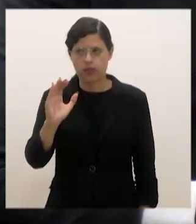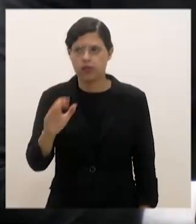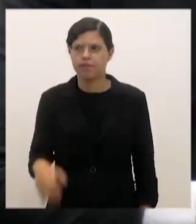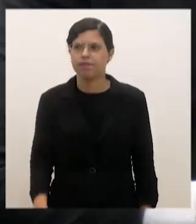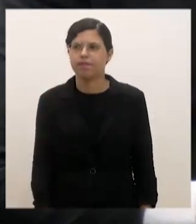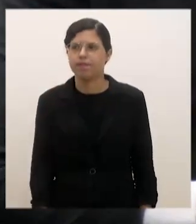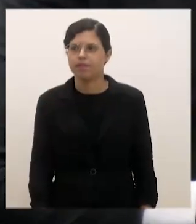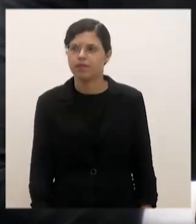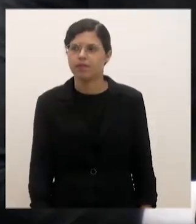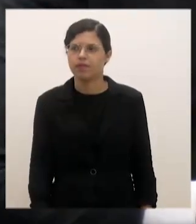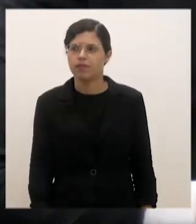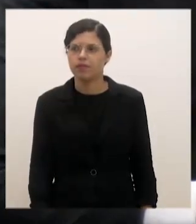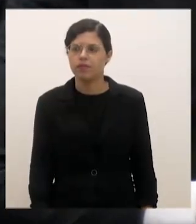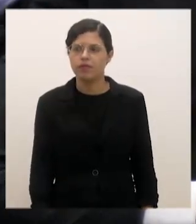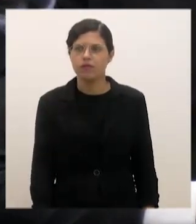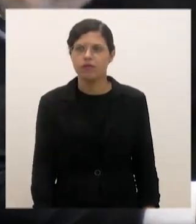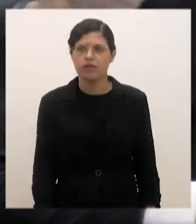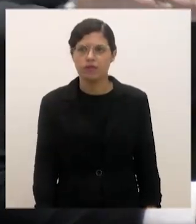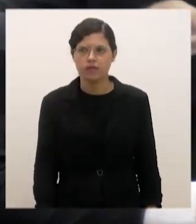tiver algum